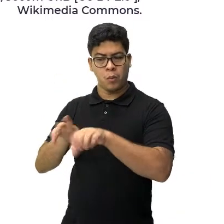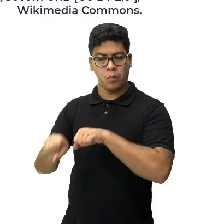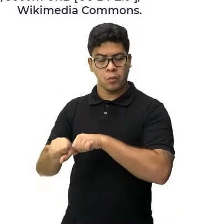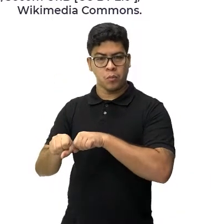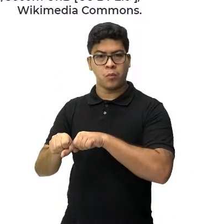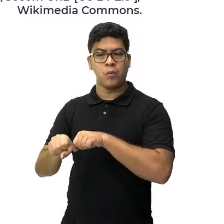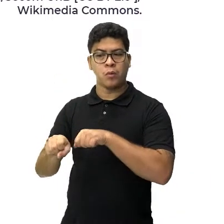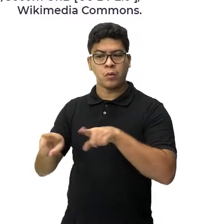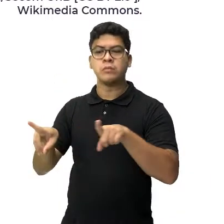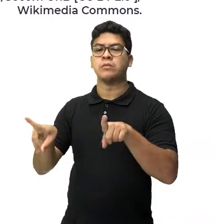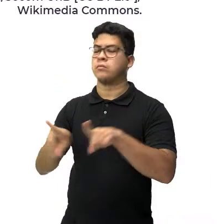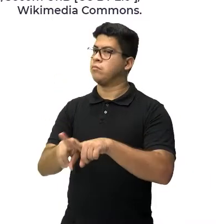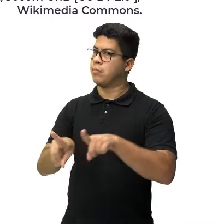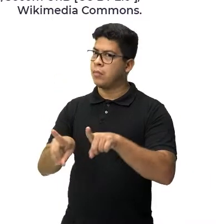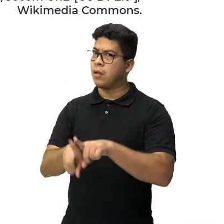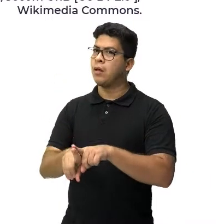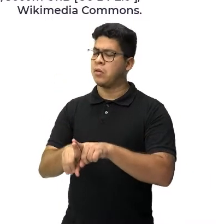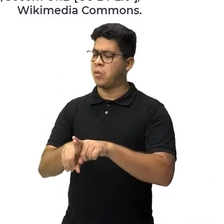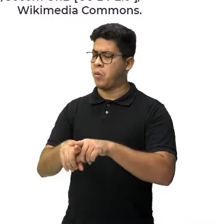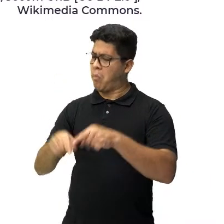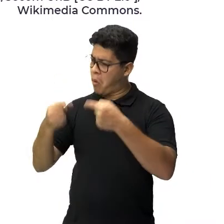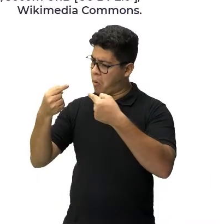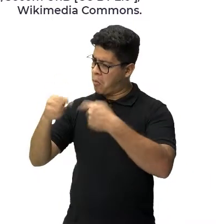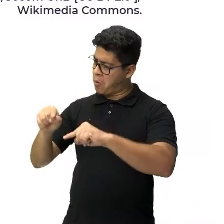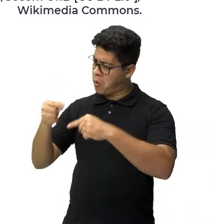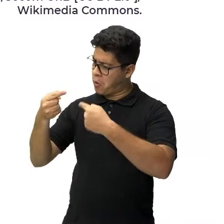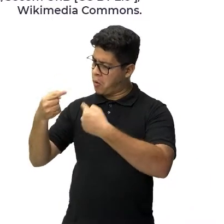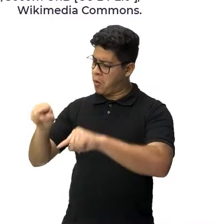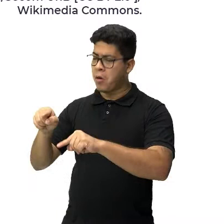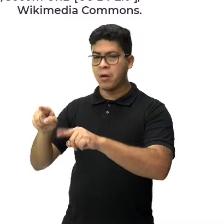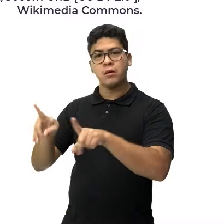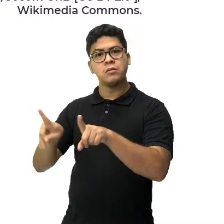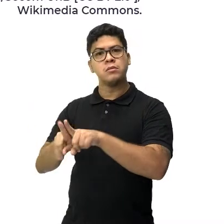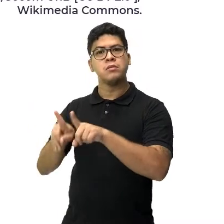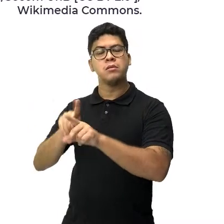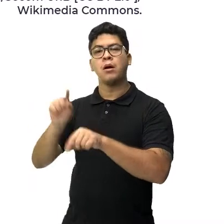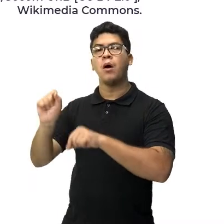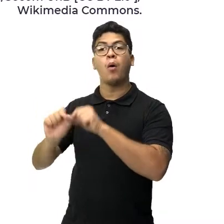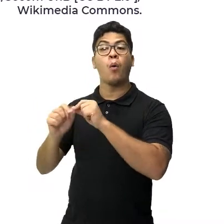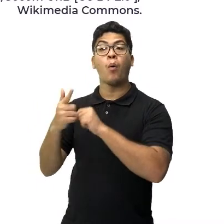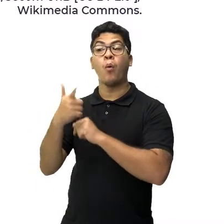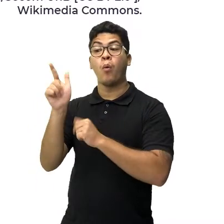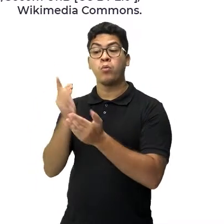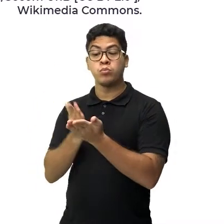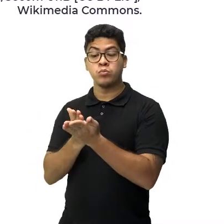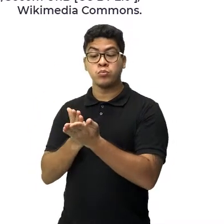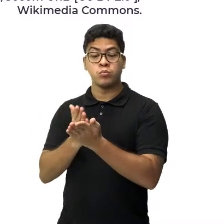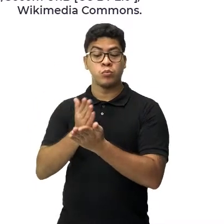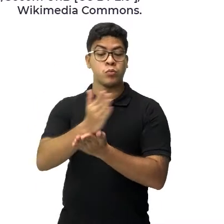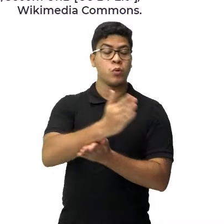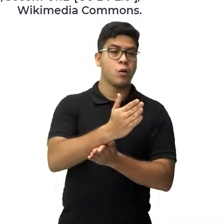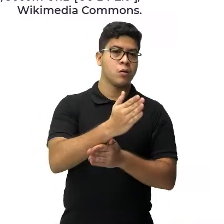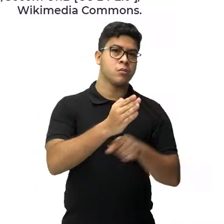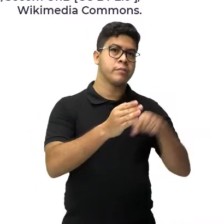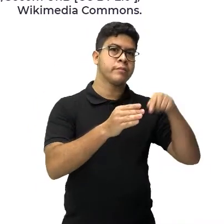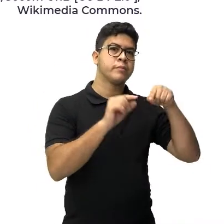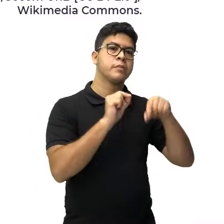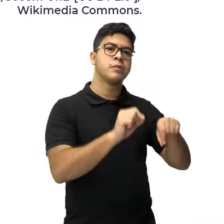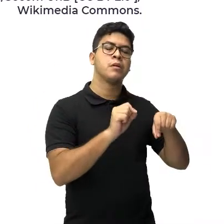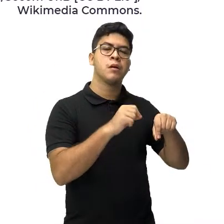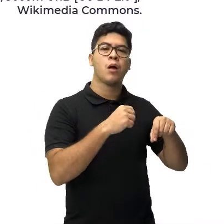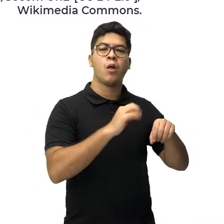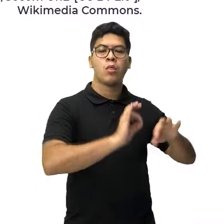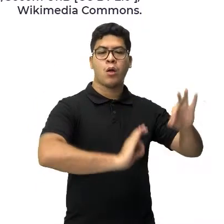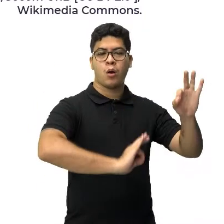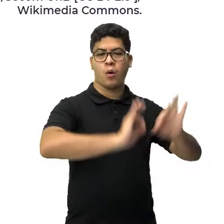formalidade e até provocando-a, né, existe outro processo organizativo de